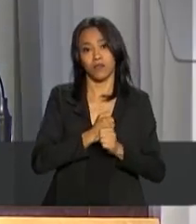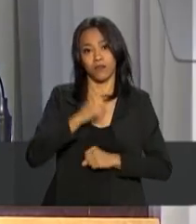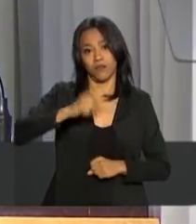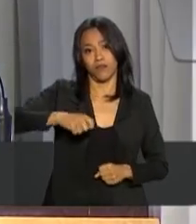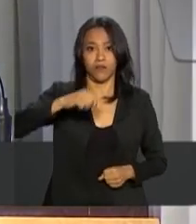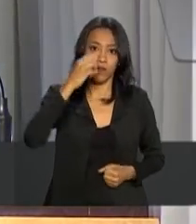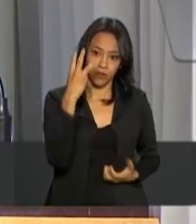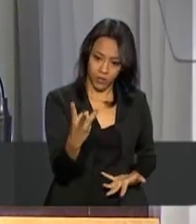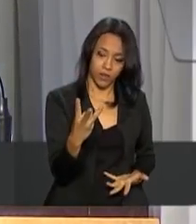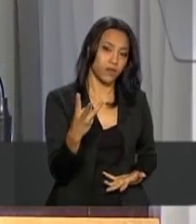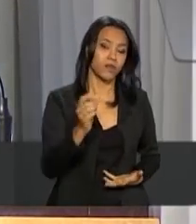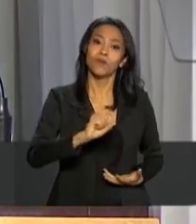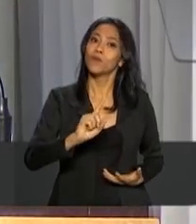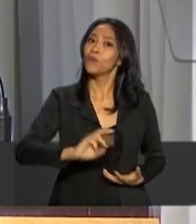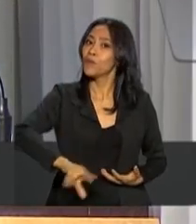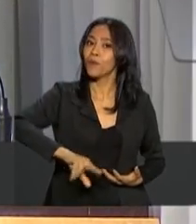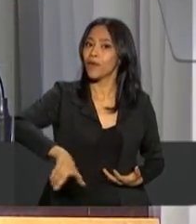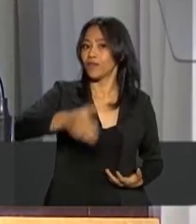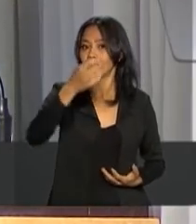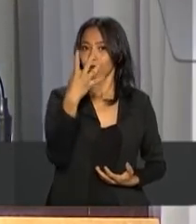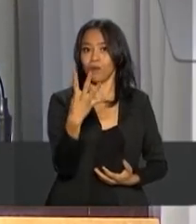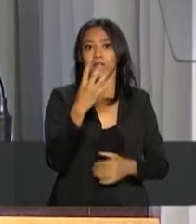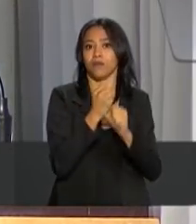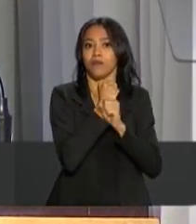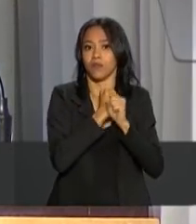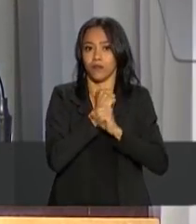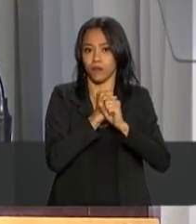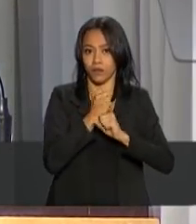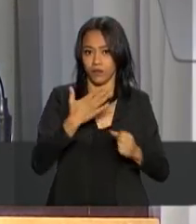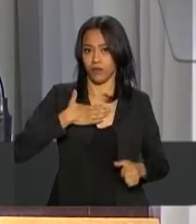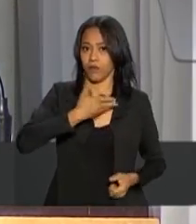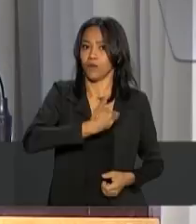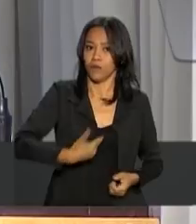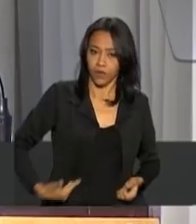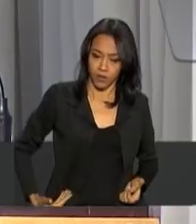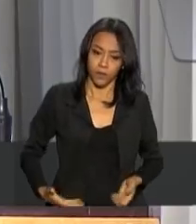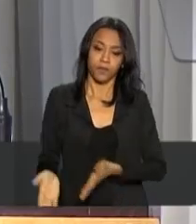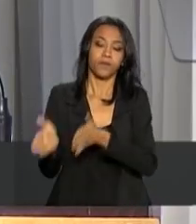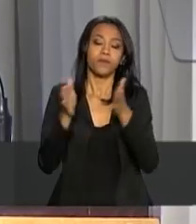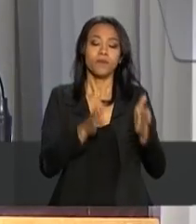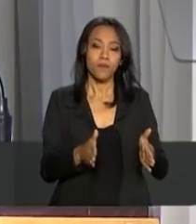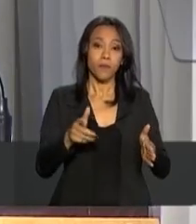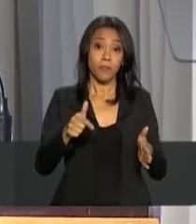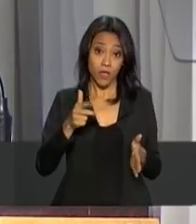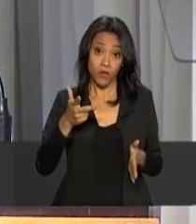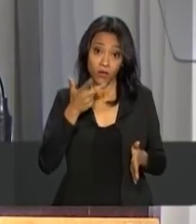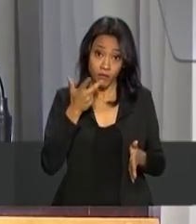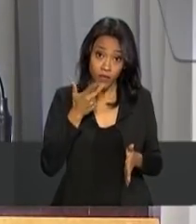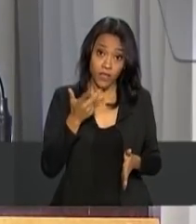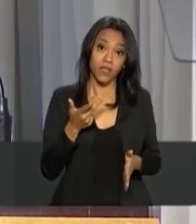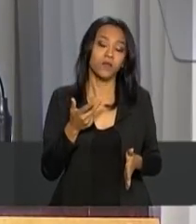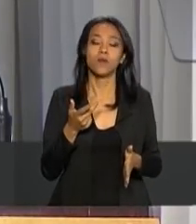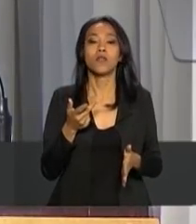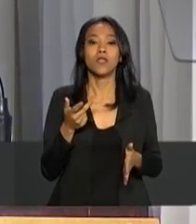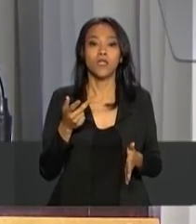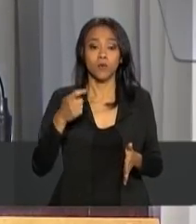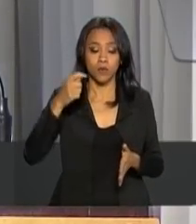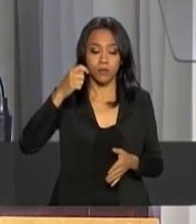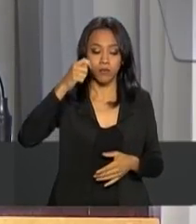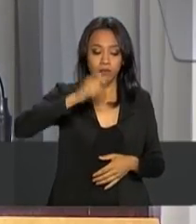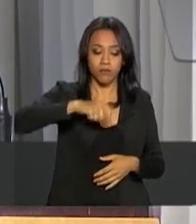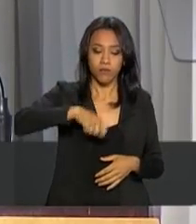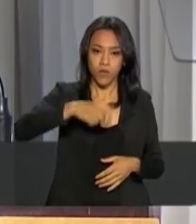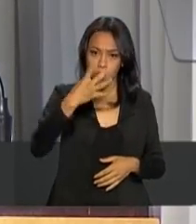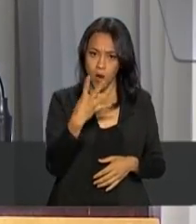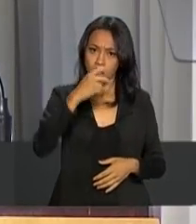convenhamos, faço aqui um corte, né? Com uma oposição orgânica ferocíssima nos primeiros 4, 5 meses,